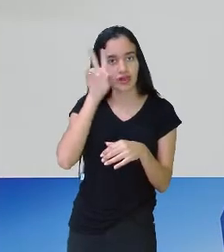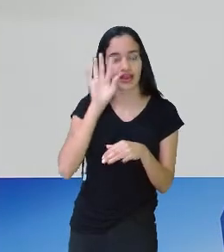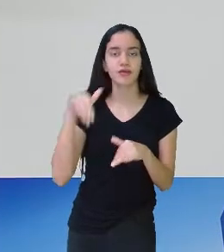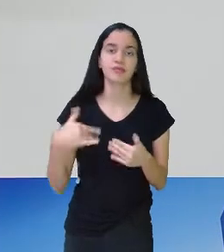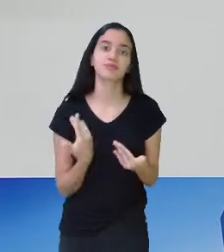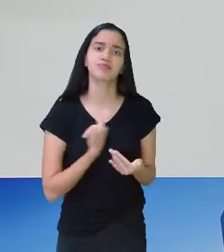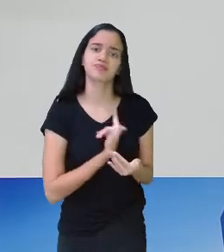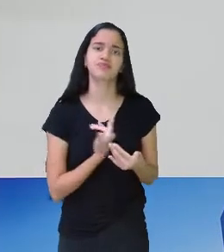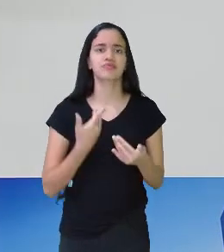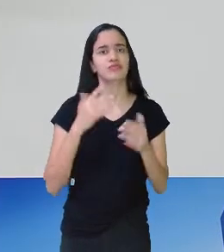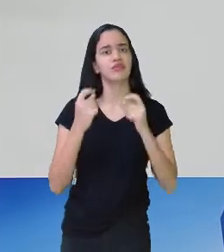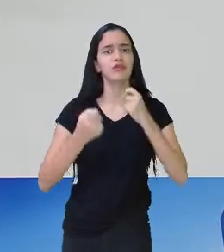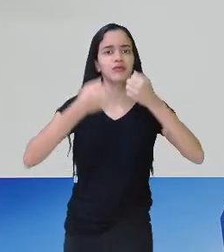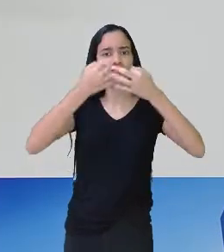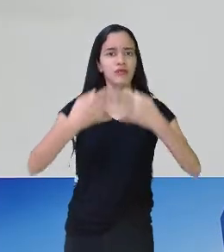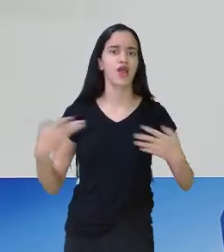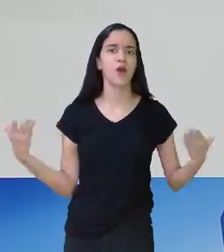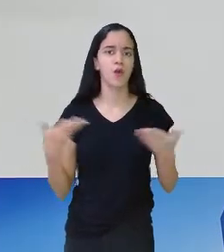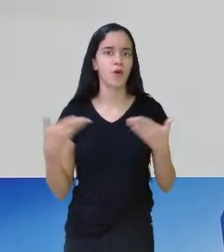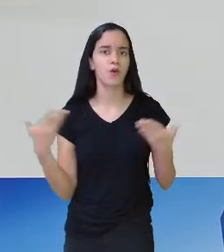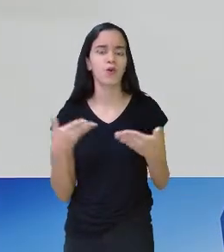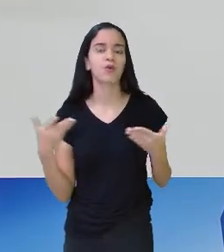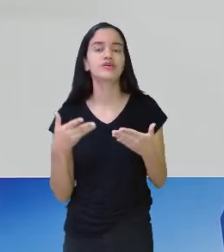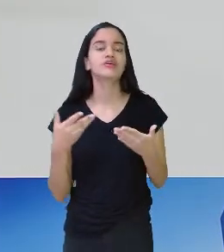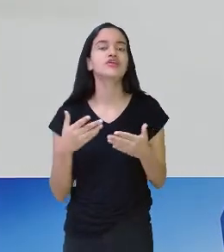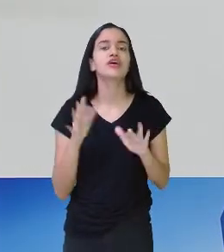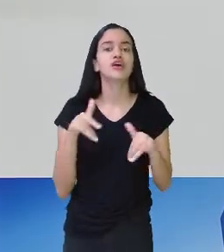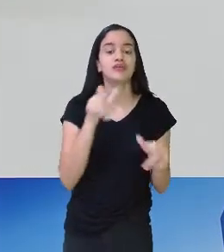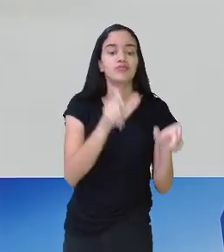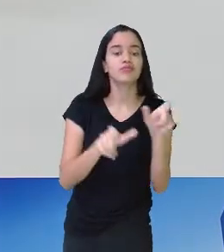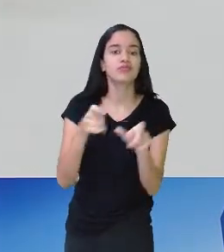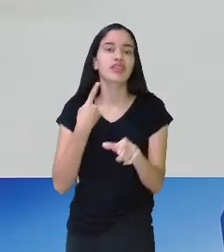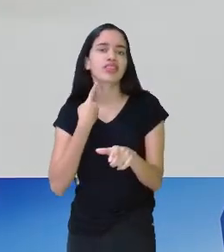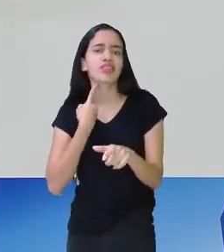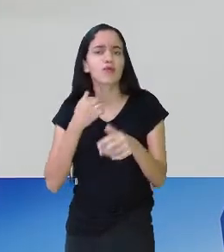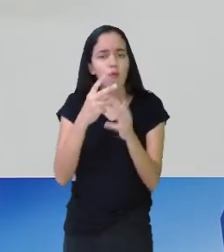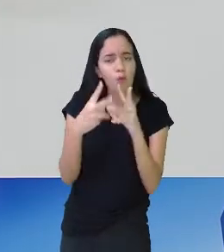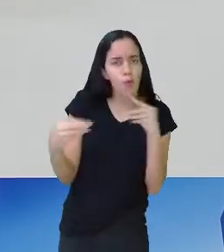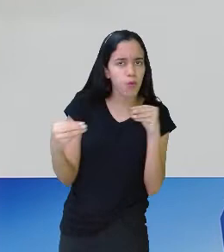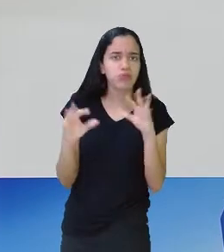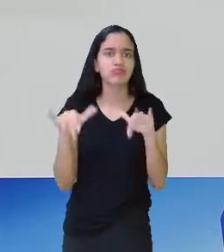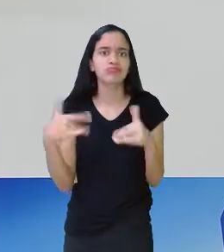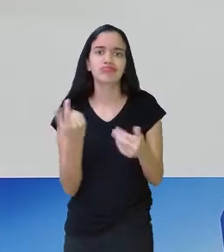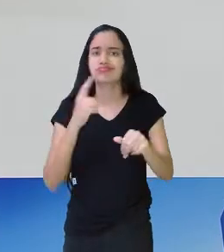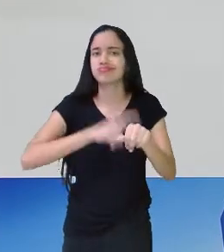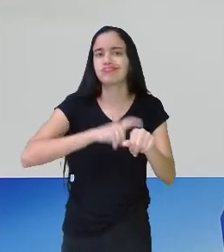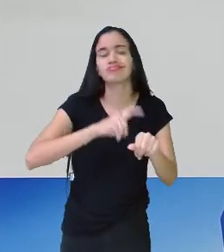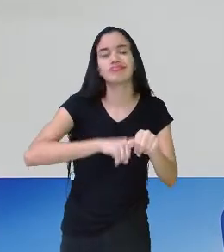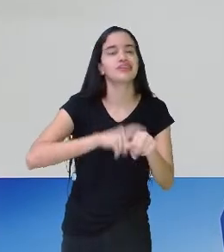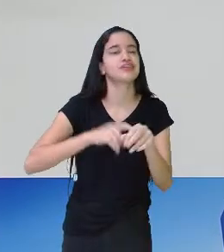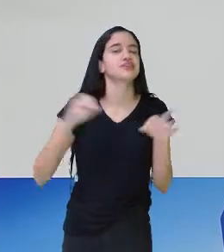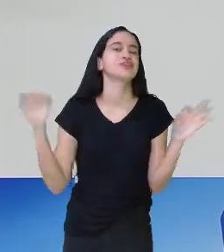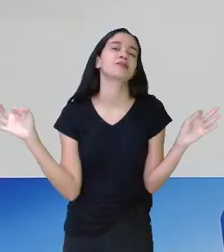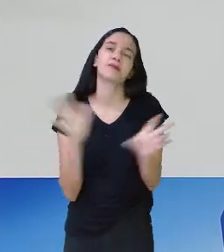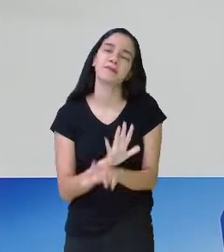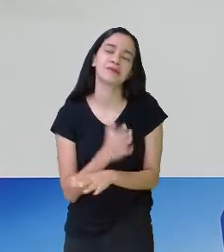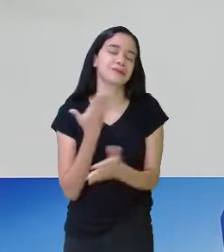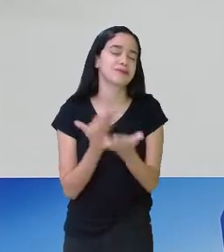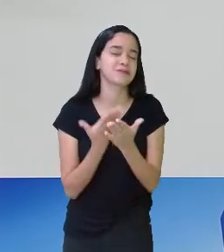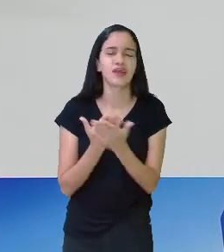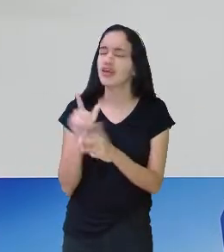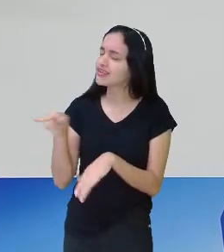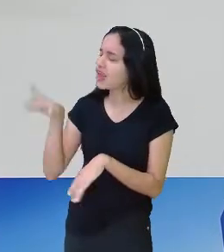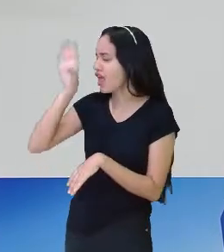vai falar mais um pouquinho hoje sobre esses seres decompositores, que não deu tempo, professora Márcia, de terminar na outra aula, você